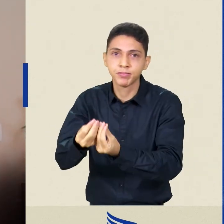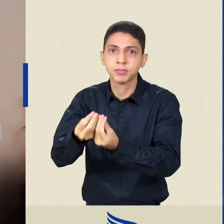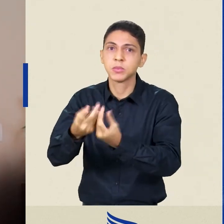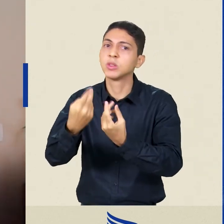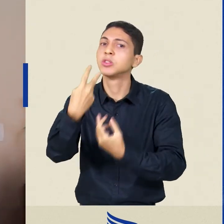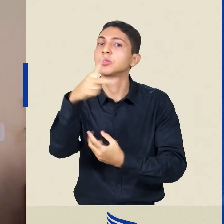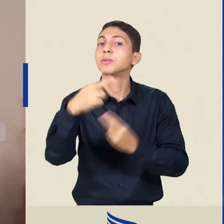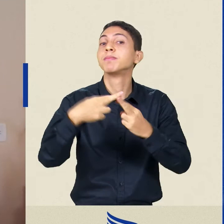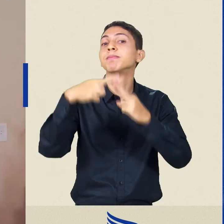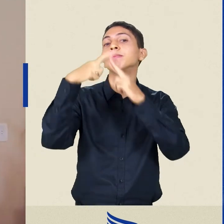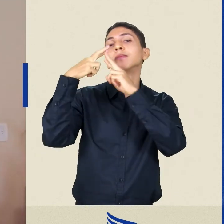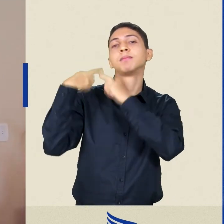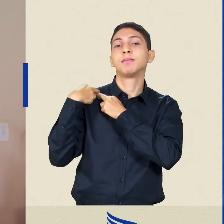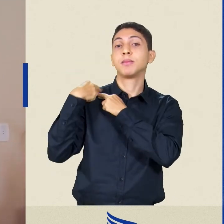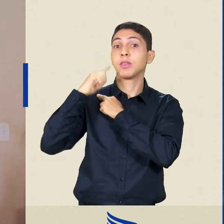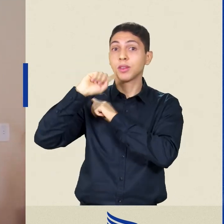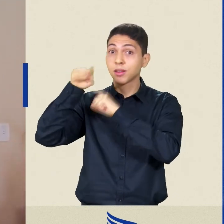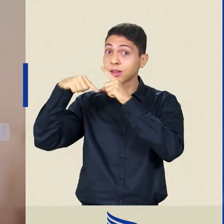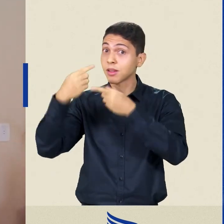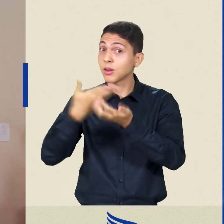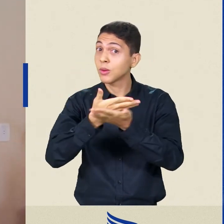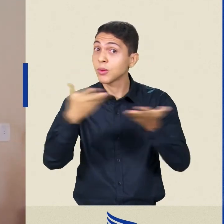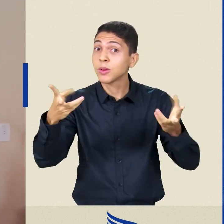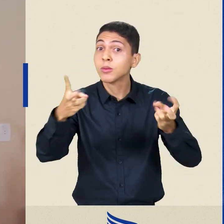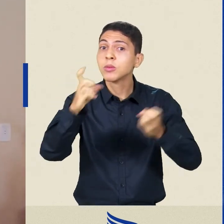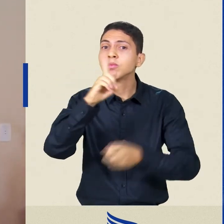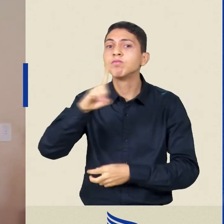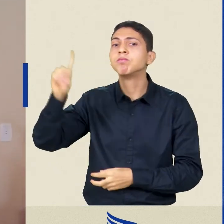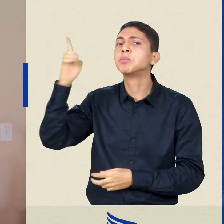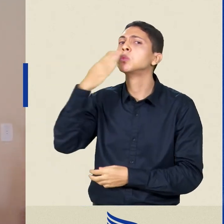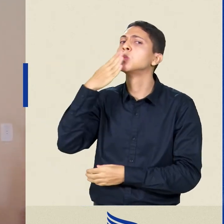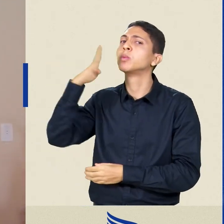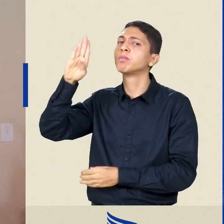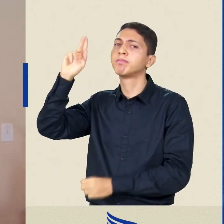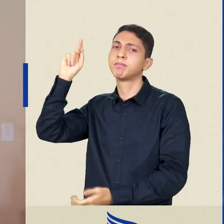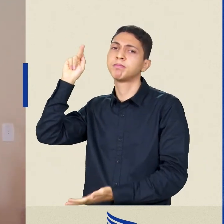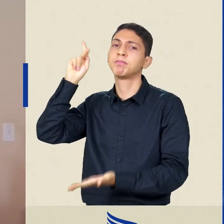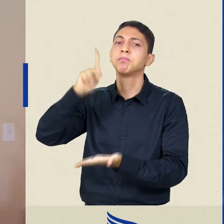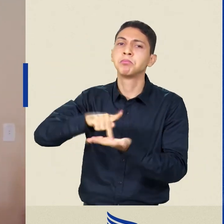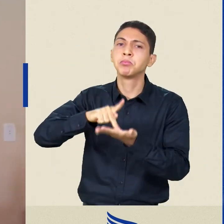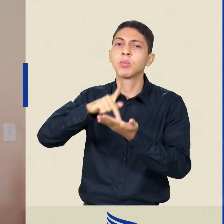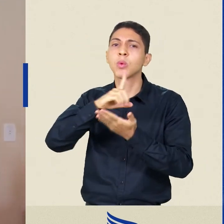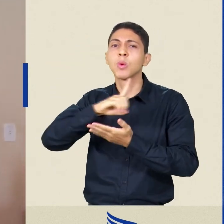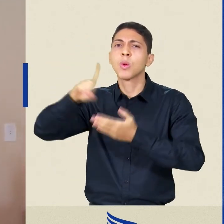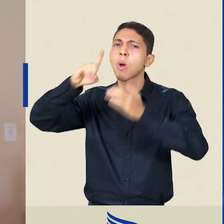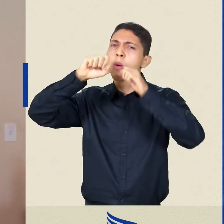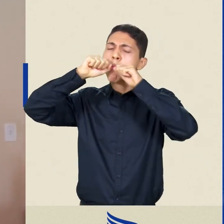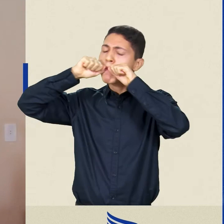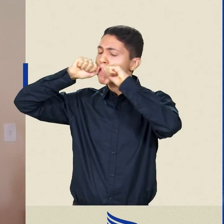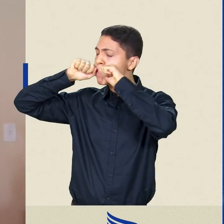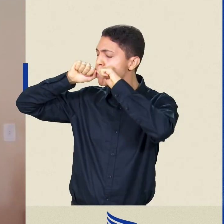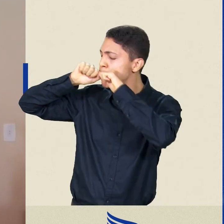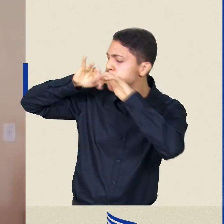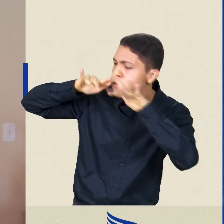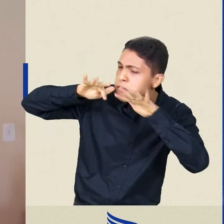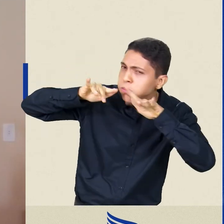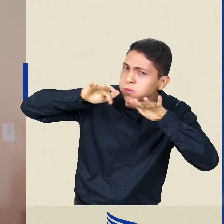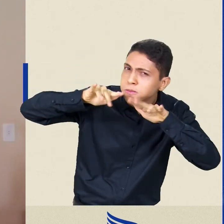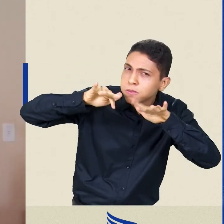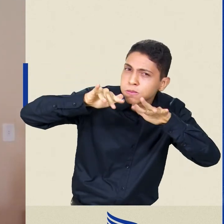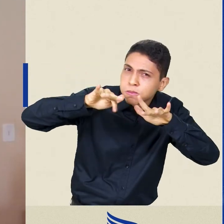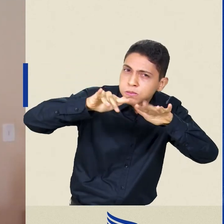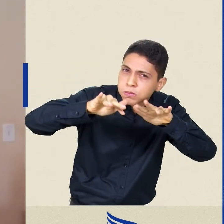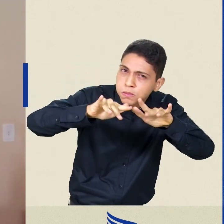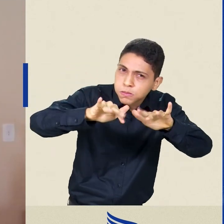breve você irá perceber que Deus cumpre a sua promessa. As janelas do céu se abrirão sobre você e muitas bênçãos